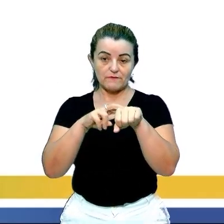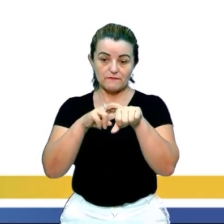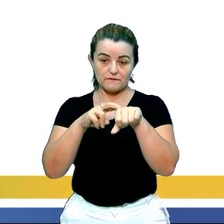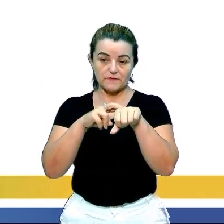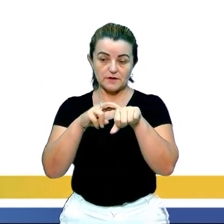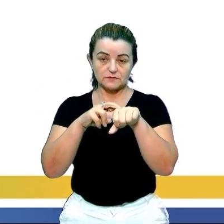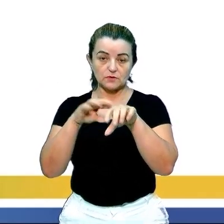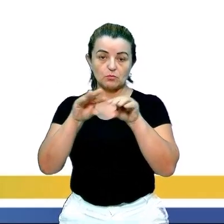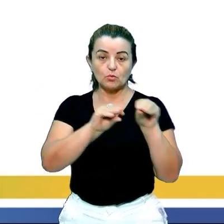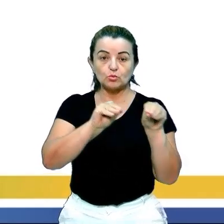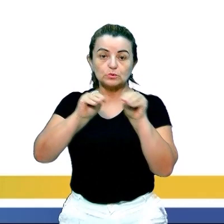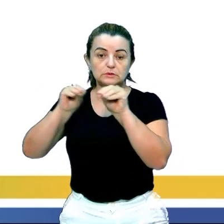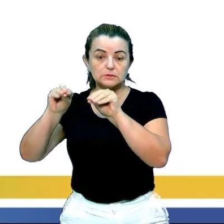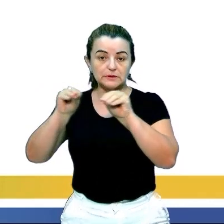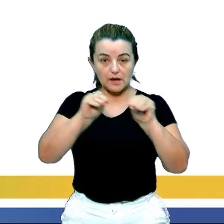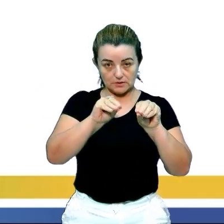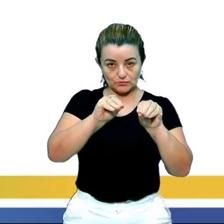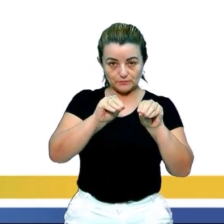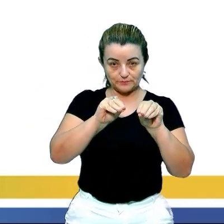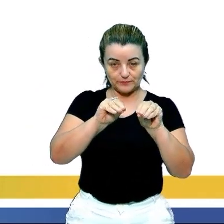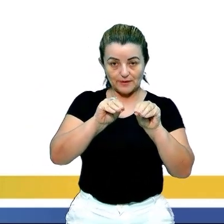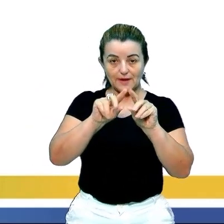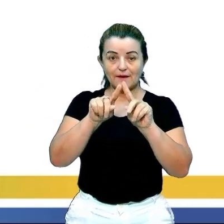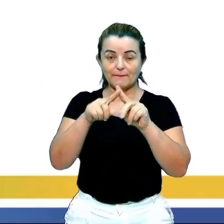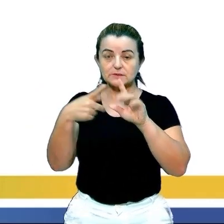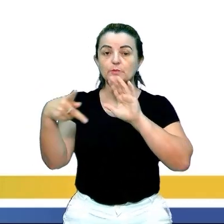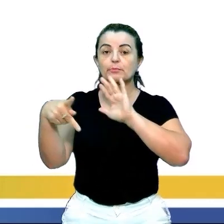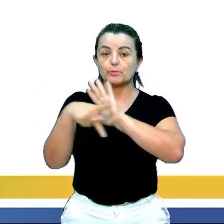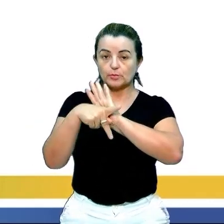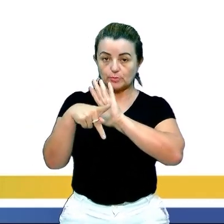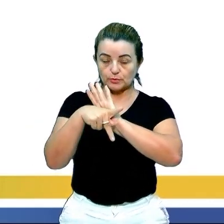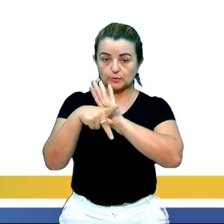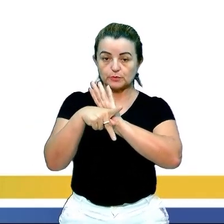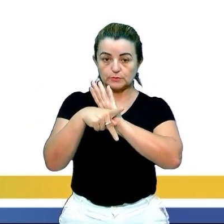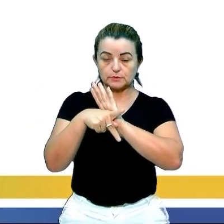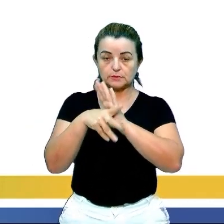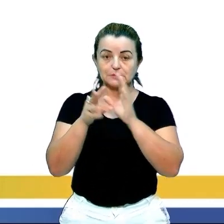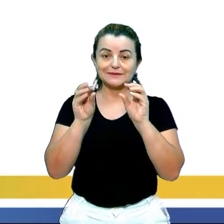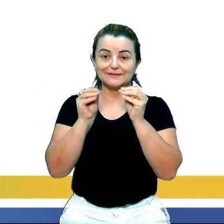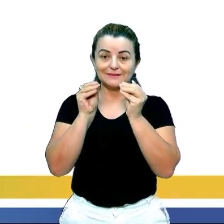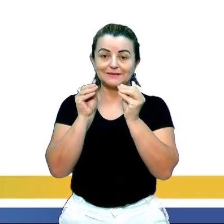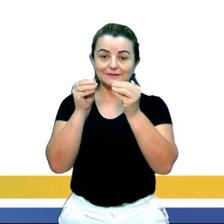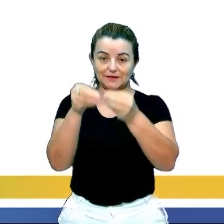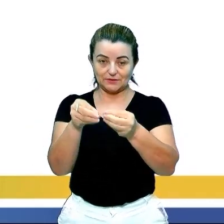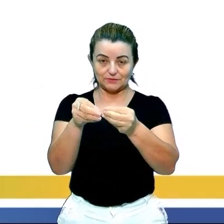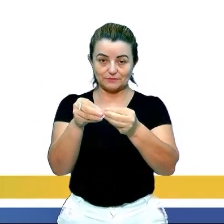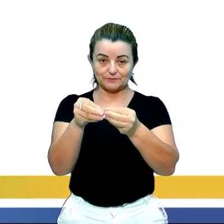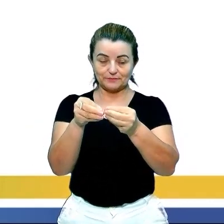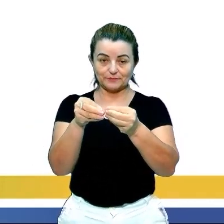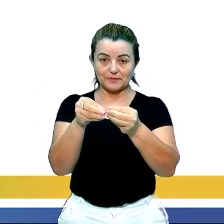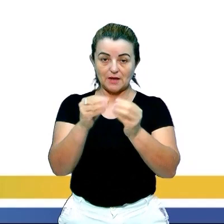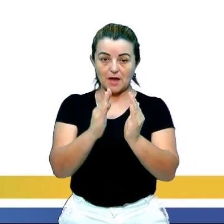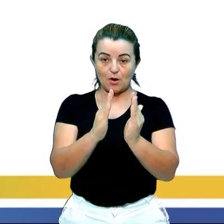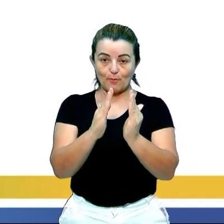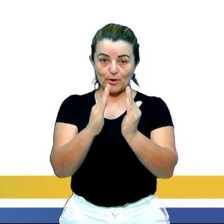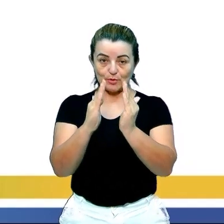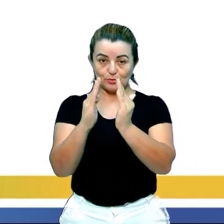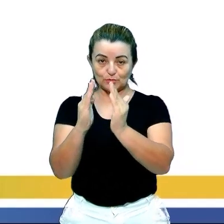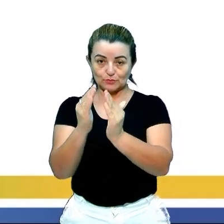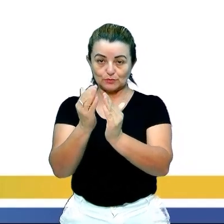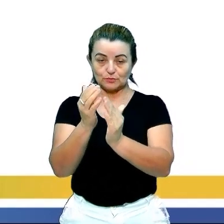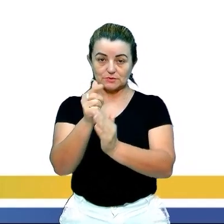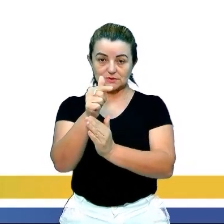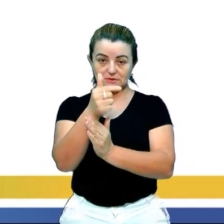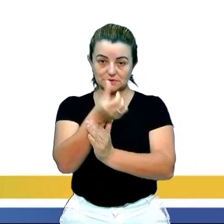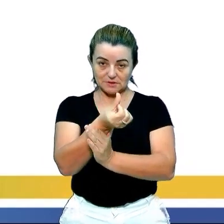foram deslocadas. Mas na realidade elas pertencem àquele intervalo ali, ok? Ao período 6 e ao período